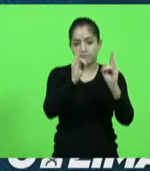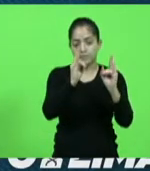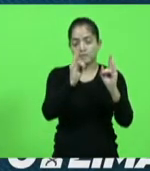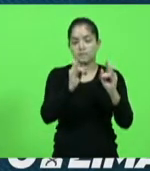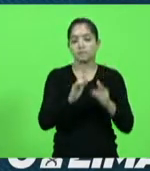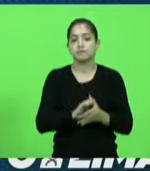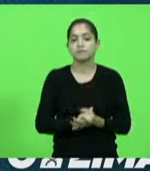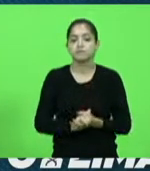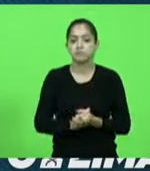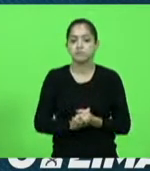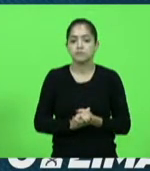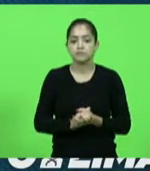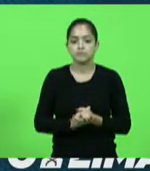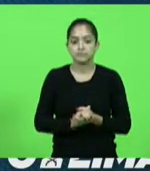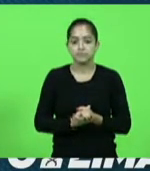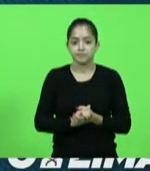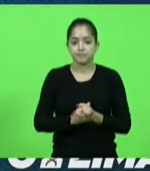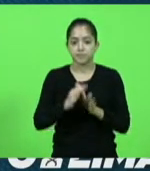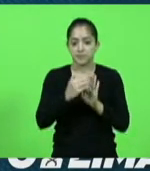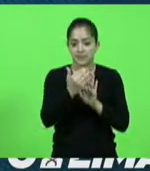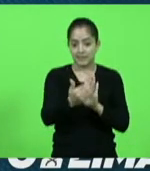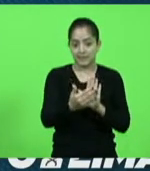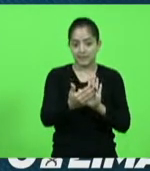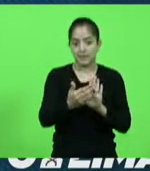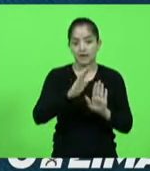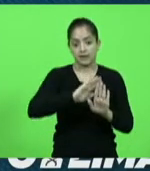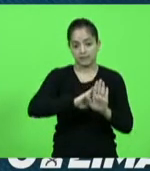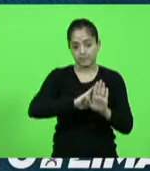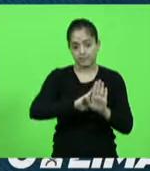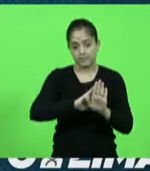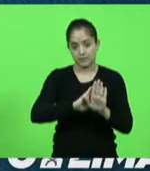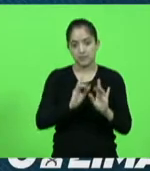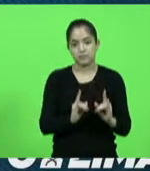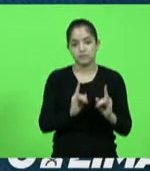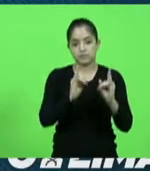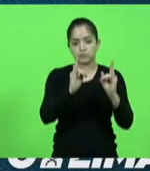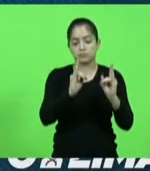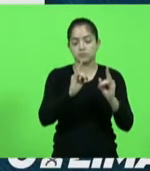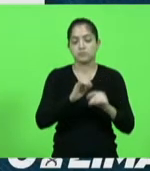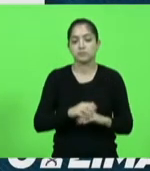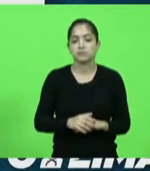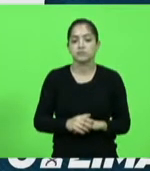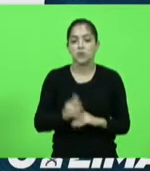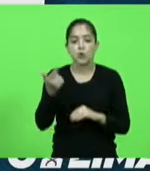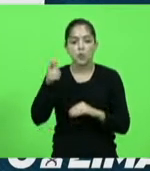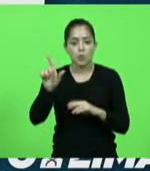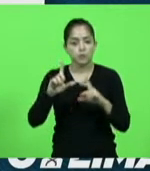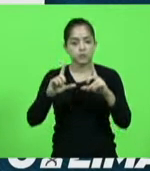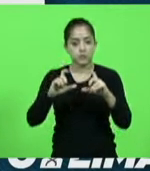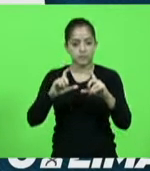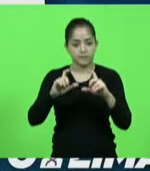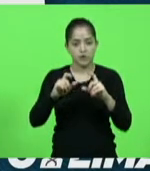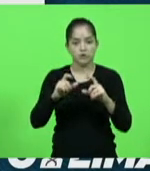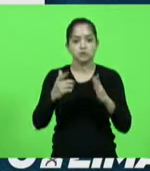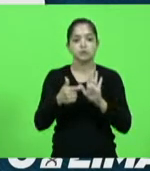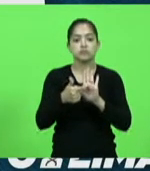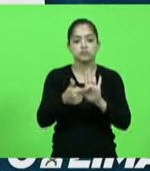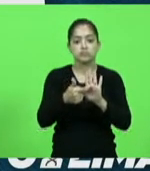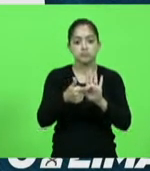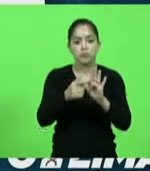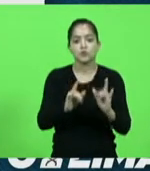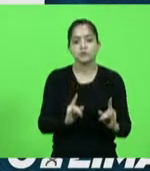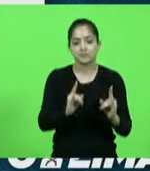né? Essa é a visão dos fundos do nosso moinho ali. Próxima foto, por gentileza. E aí começa o complexo